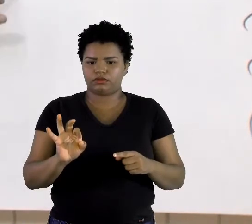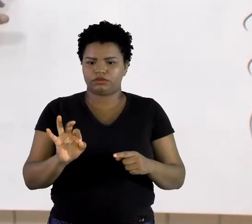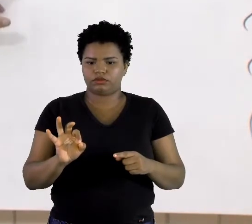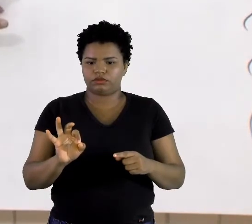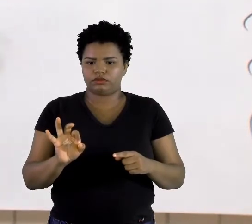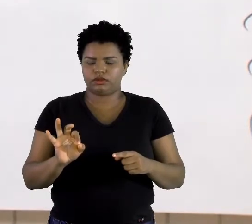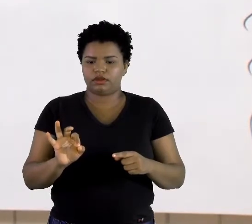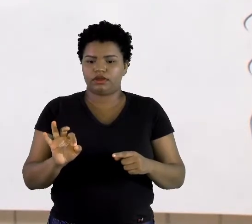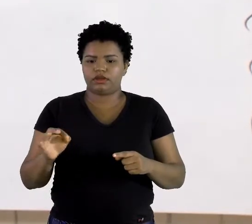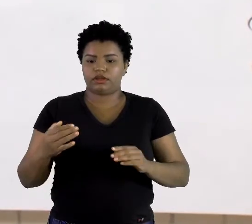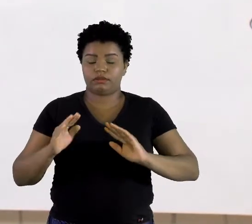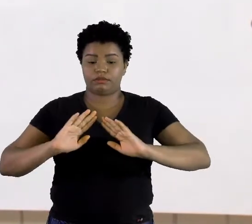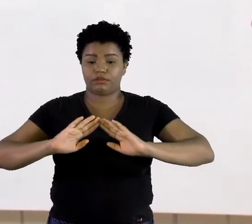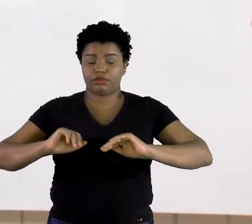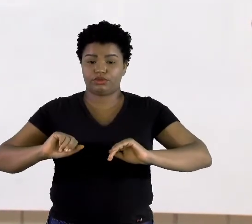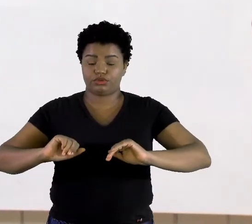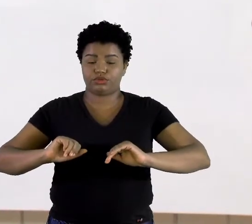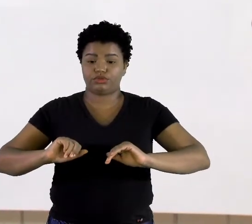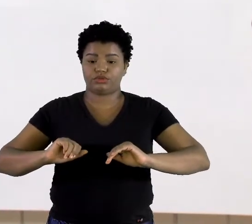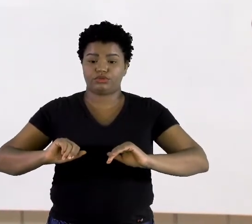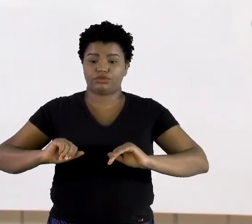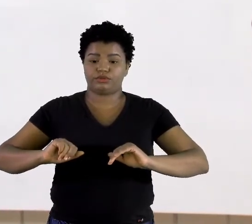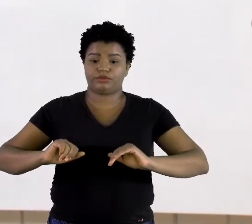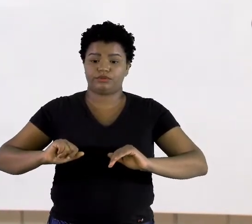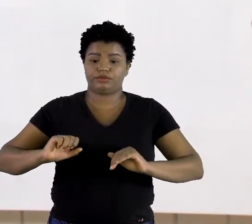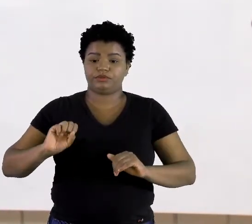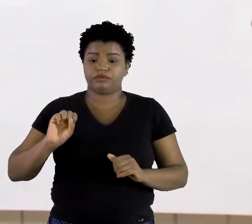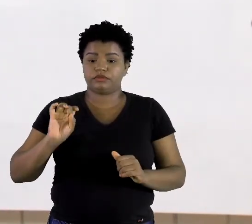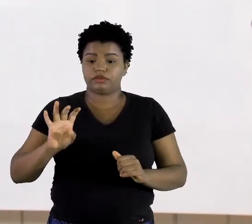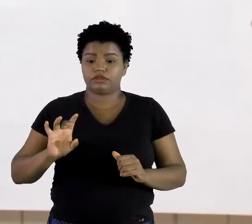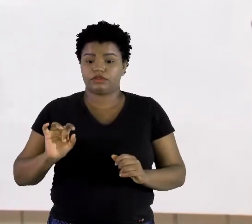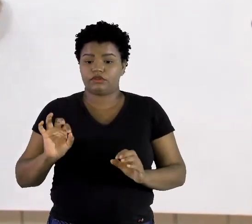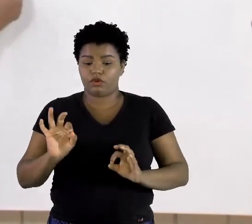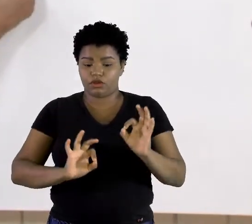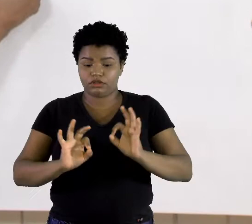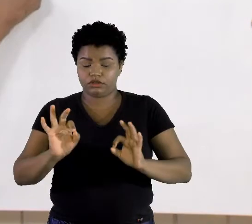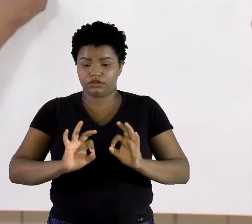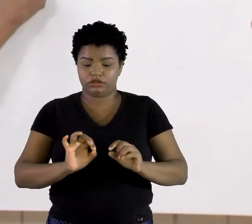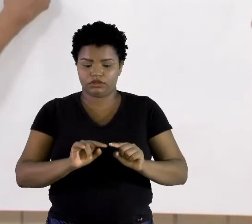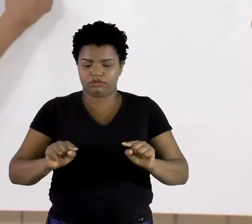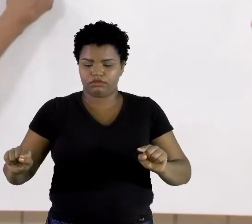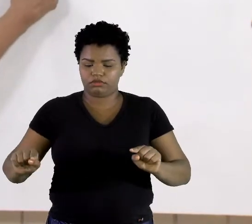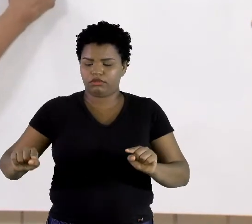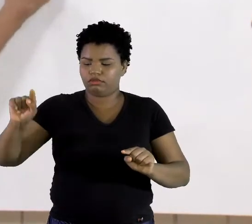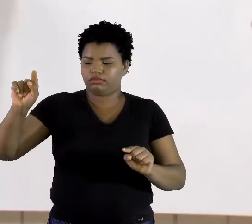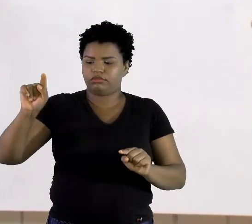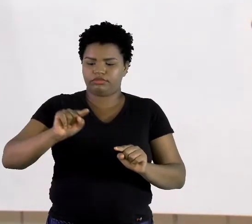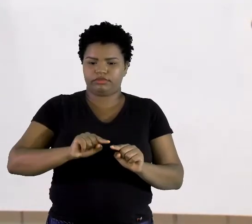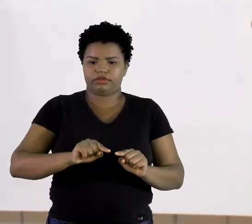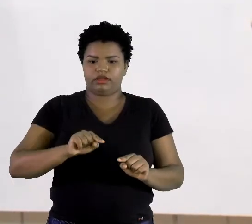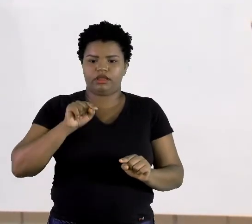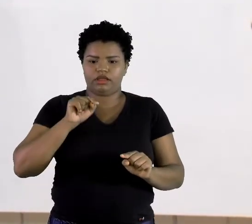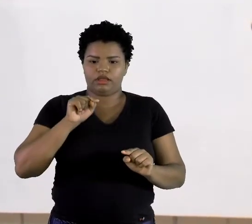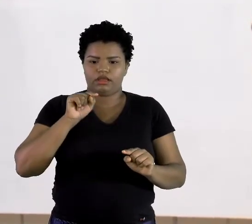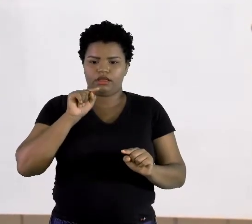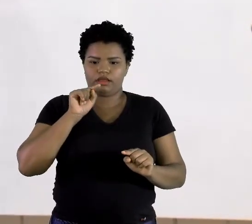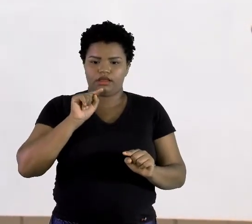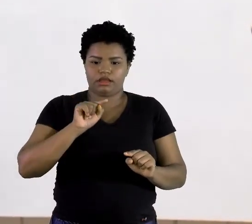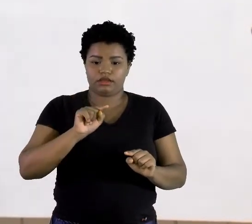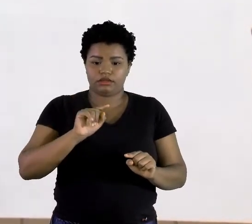e ele está me pedindo, se eu for classificar essas retas, esse é o cateto oposto e essa é a